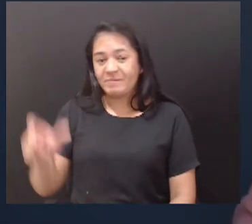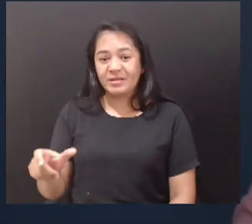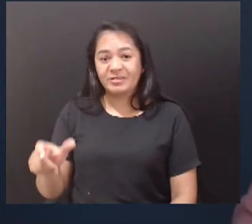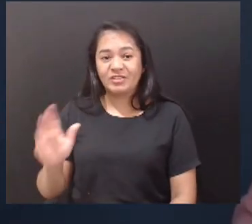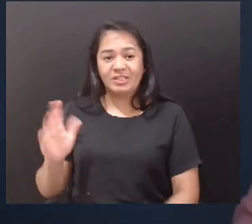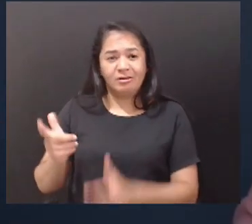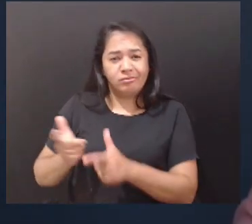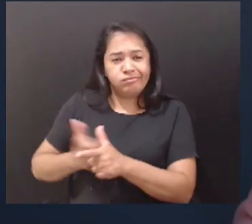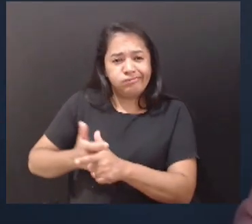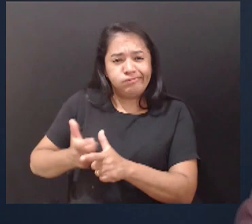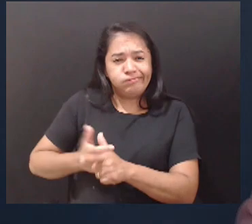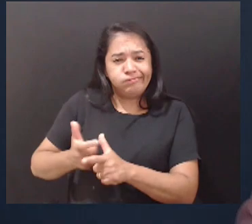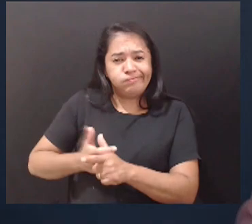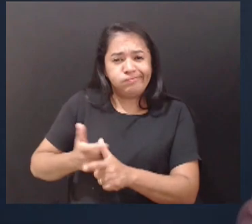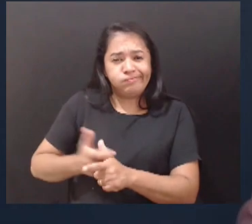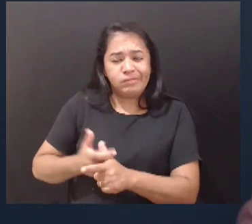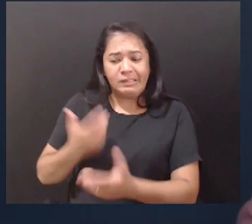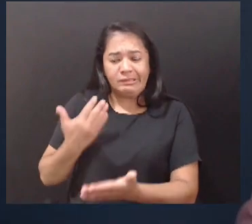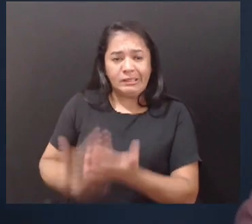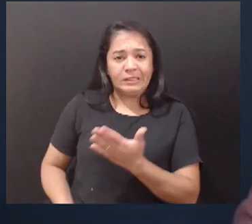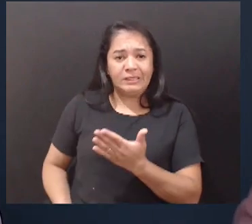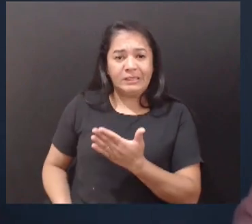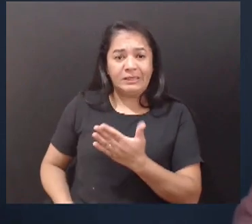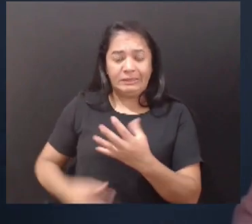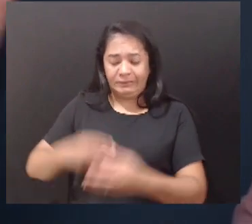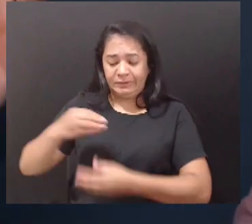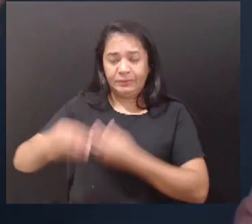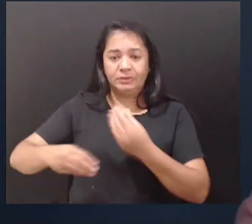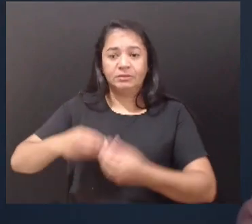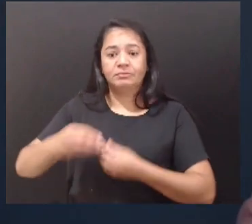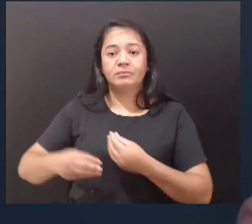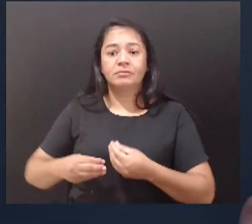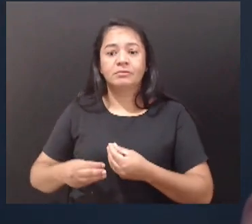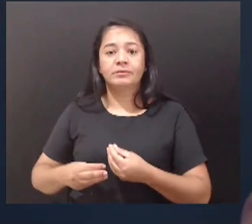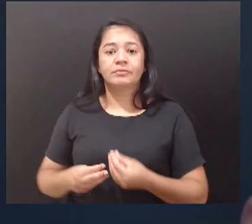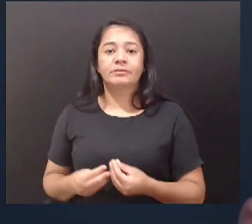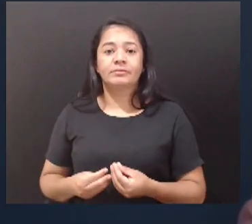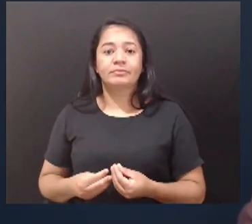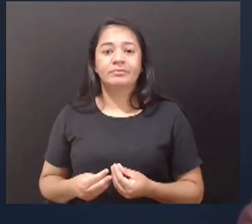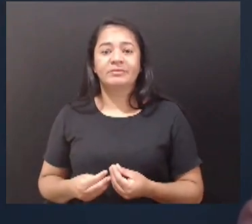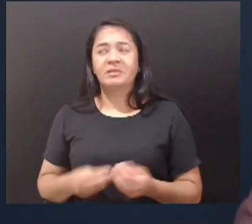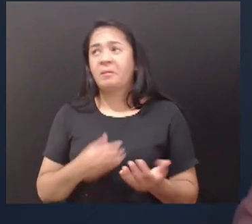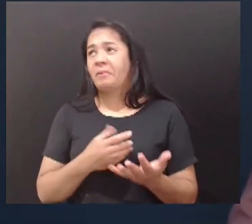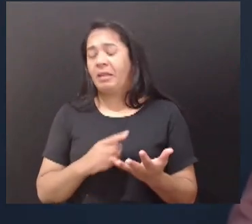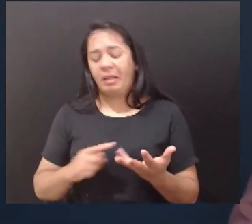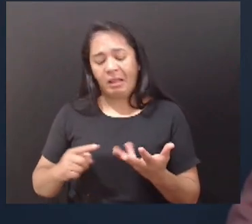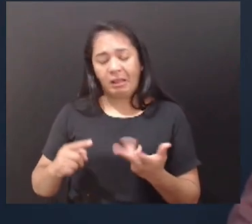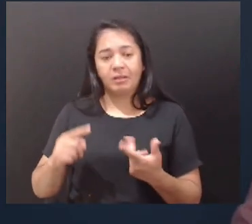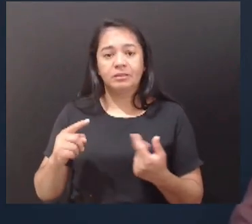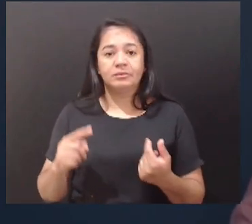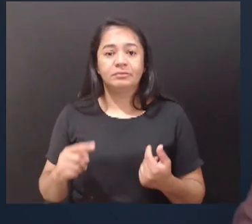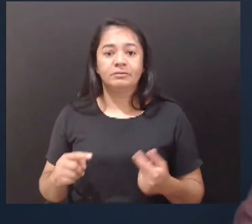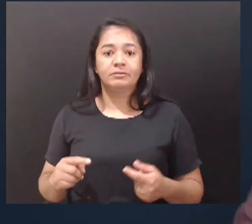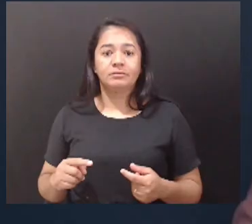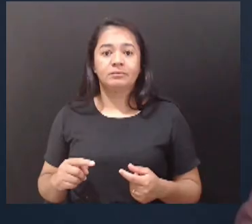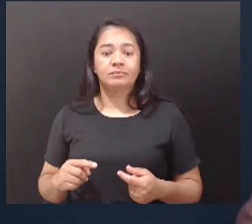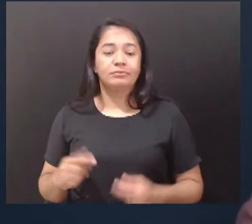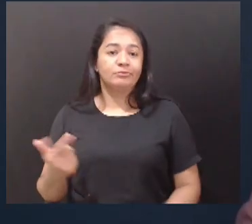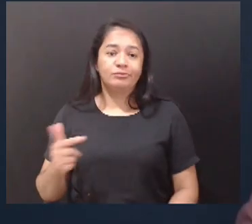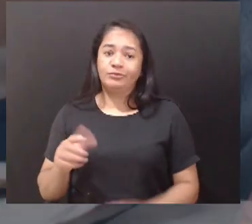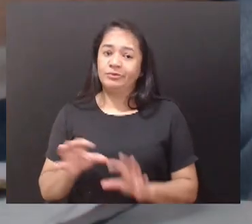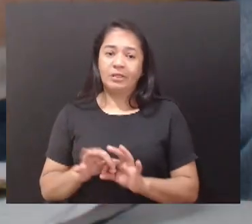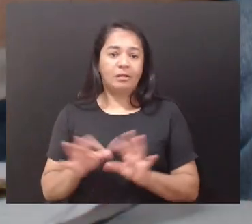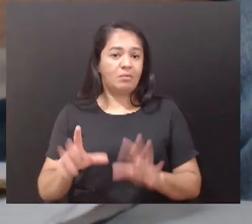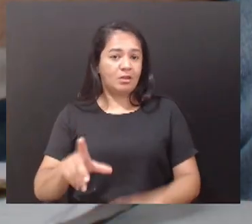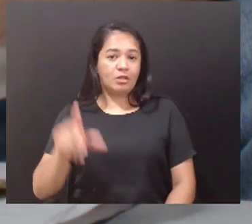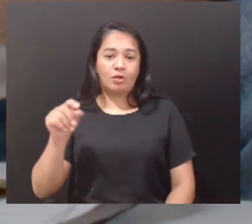endividada, com a dívida perdida no caso, perdeu prazo, perdeu parcela, enfim, ela já não tem mais liberdade de escolha, porque